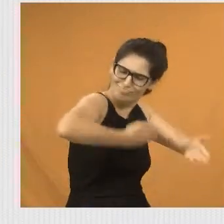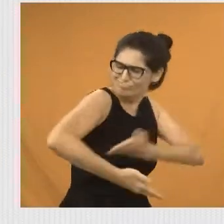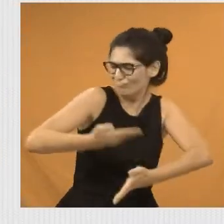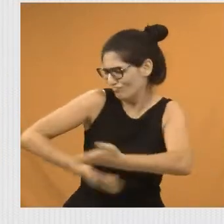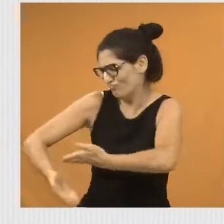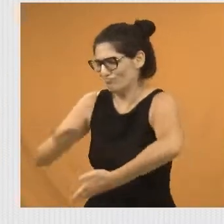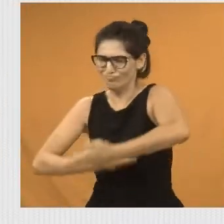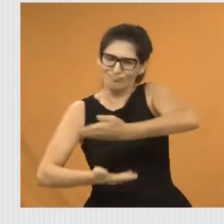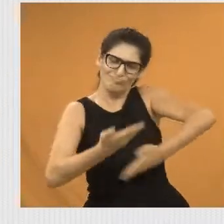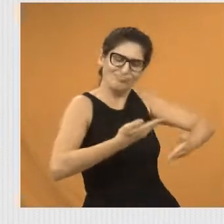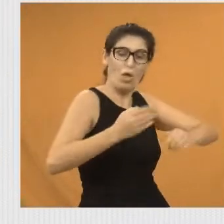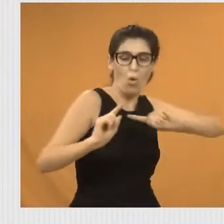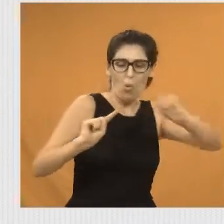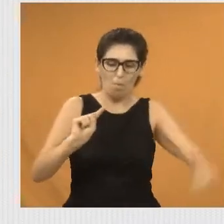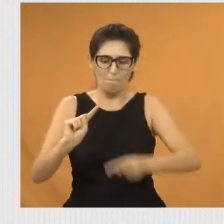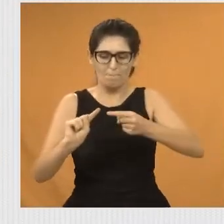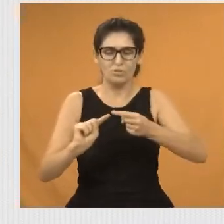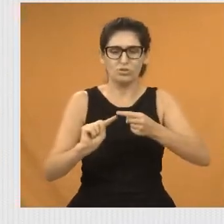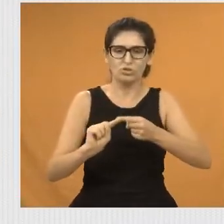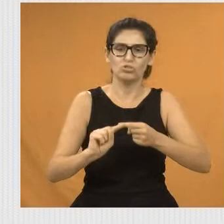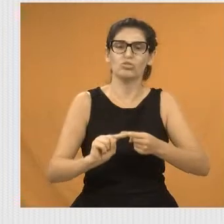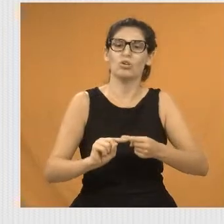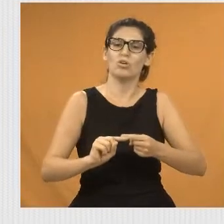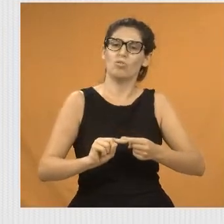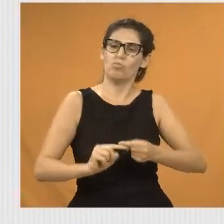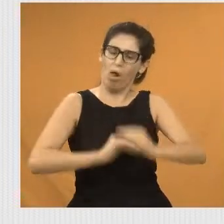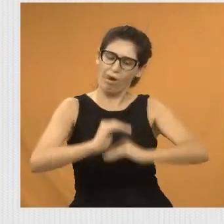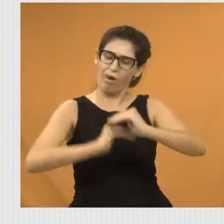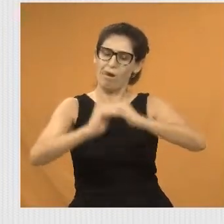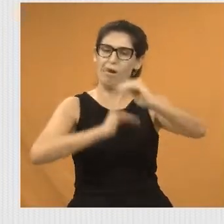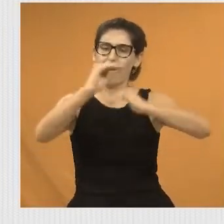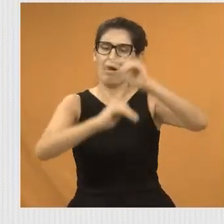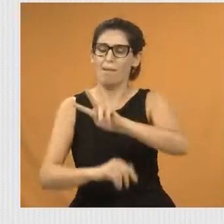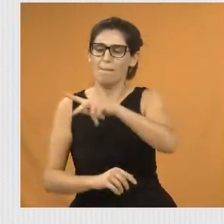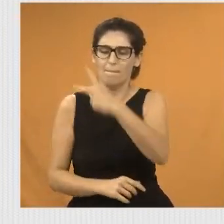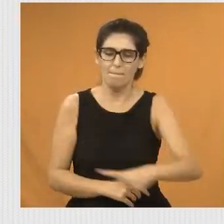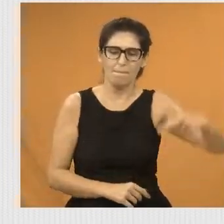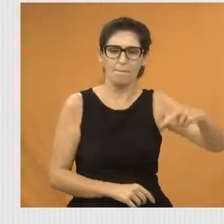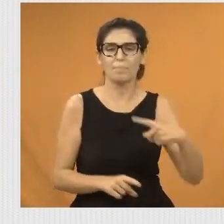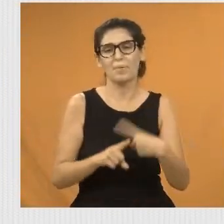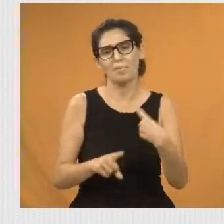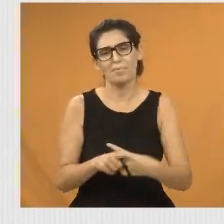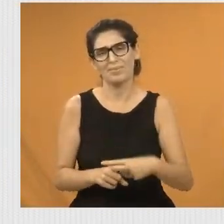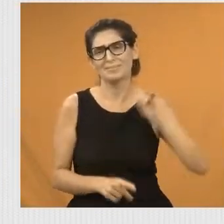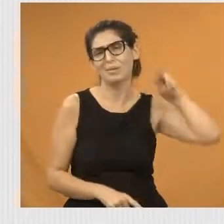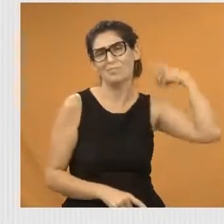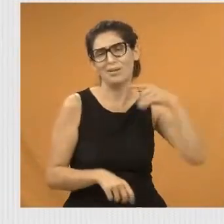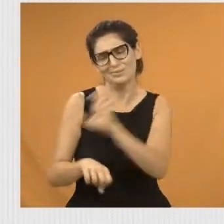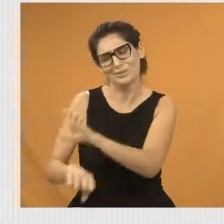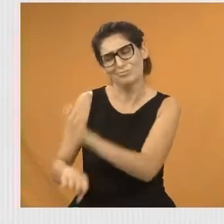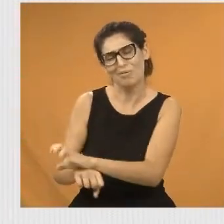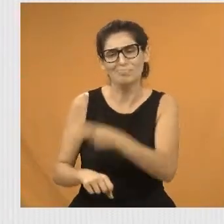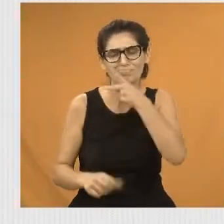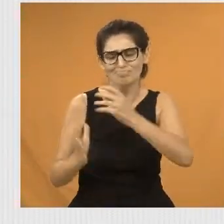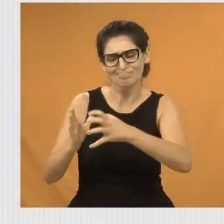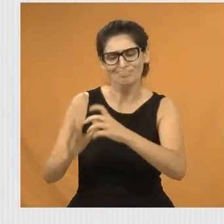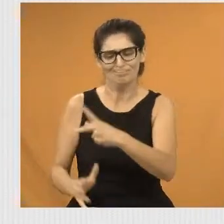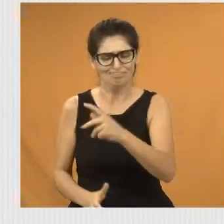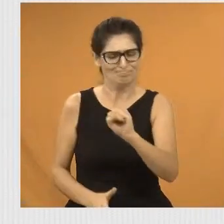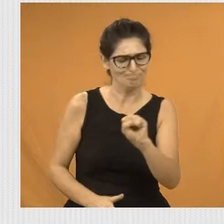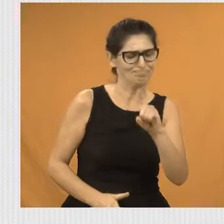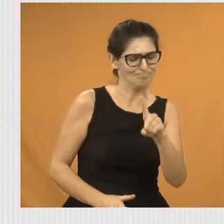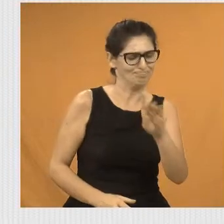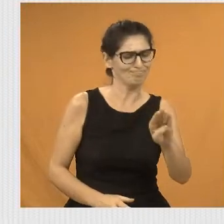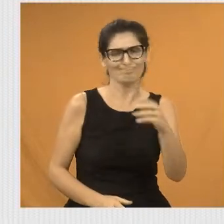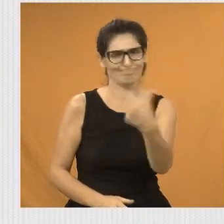levando as demandas do nosso Vale do Paraíba, já que, infelizmente, o PSDB não elegeu um deputado estadual. Então, vou precisar muito da ajuda